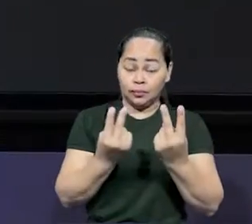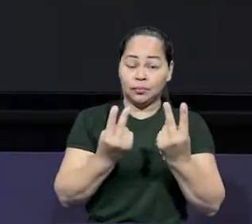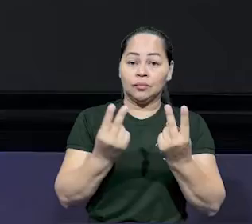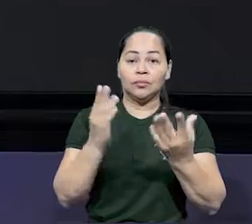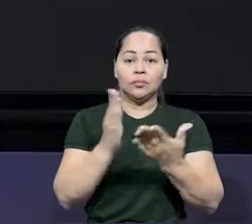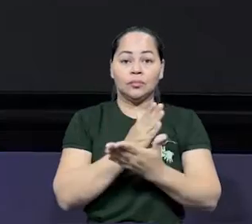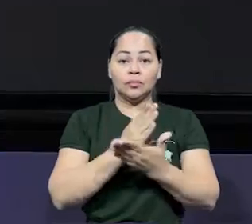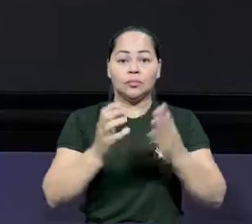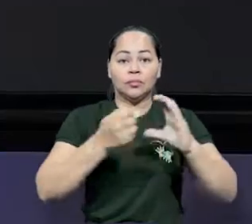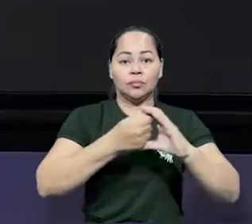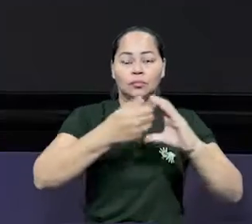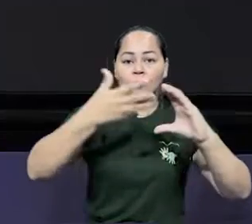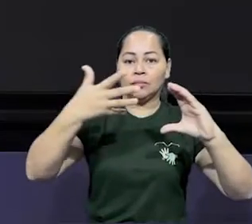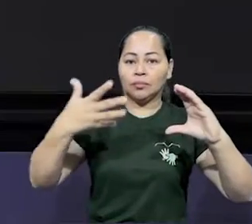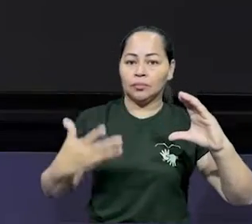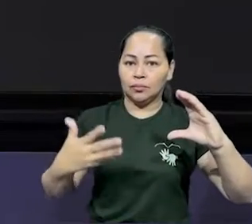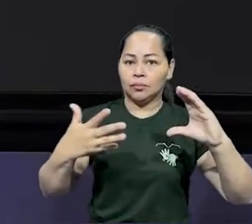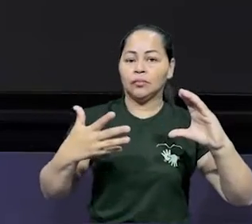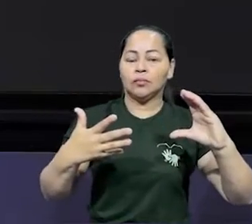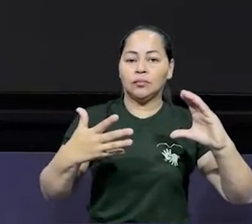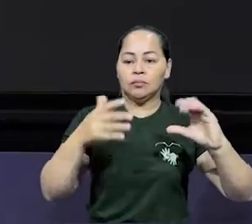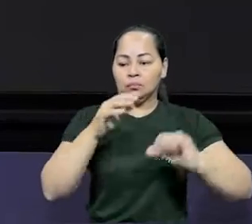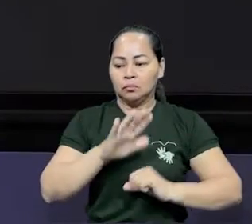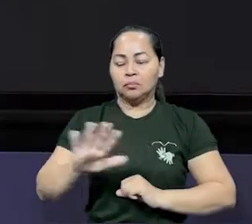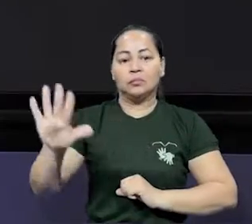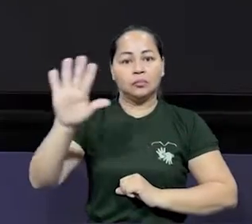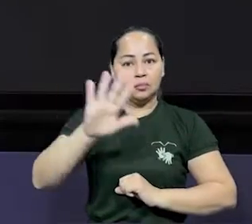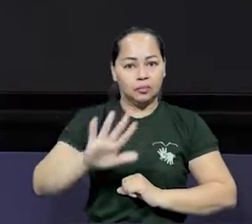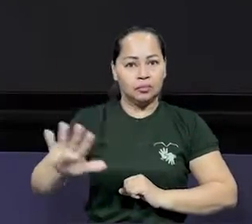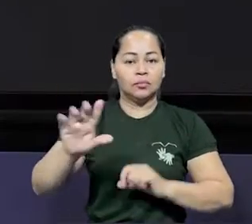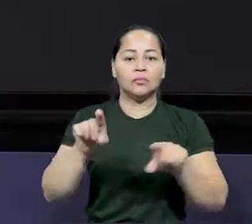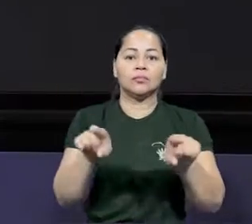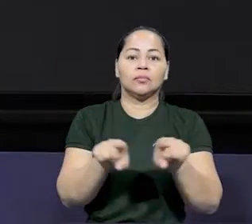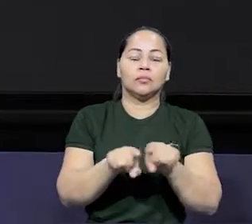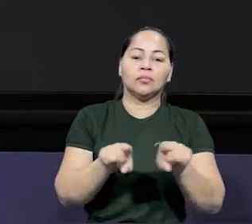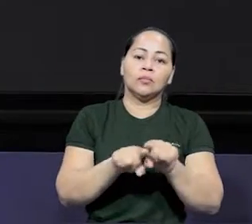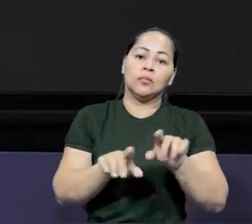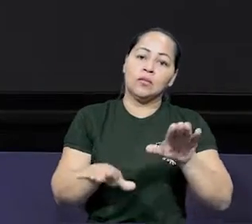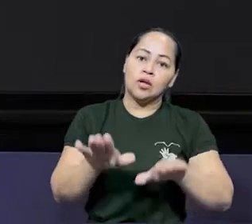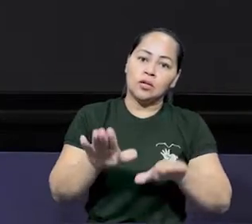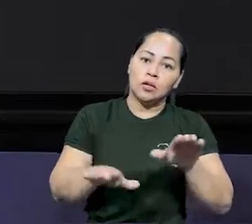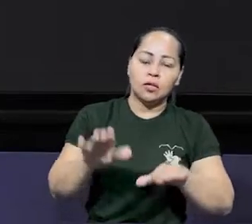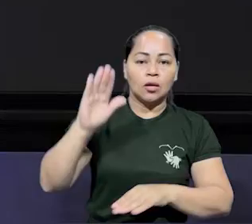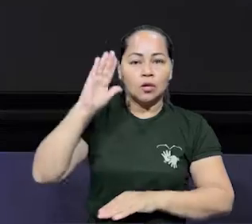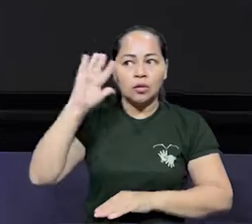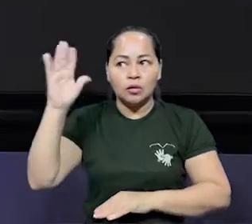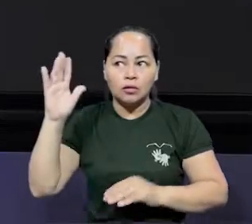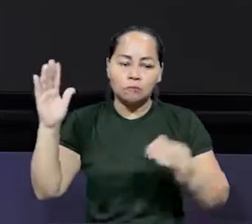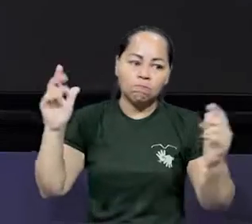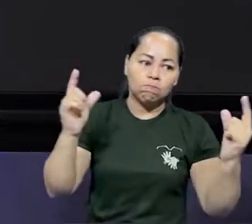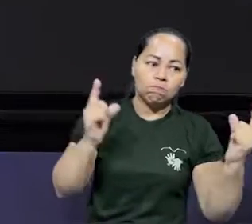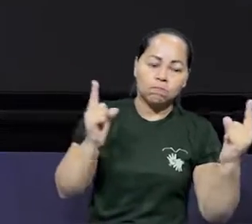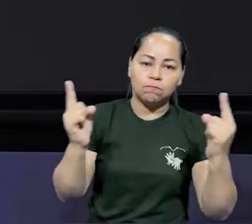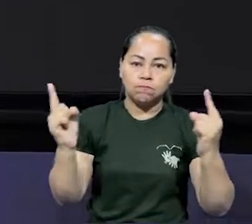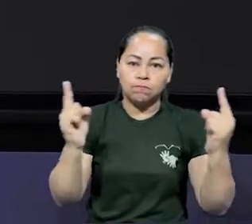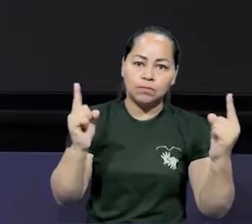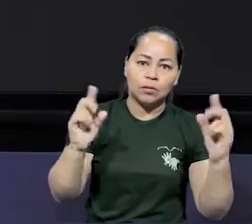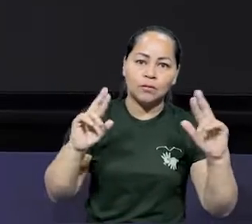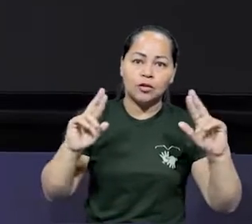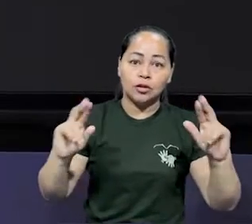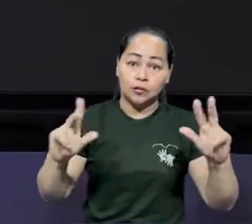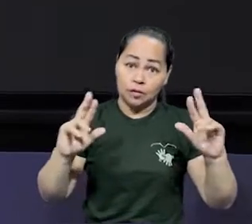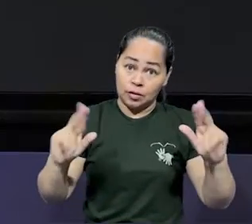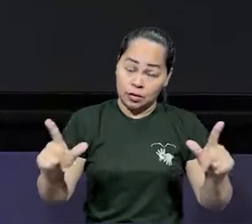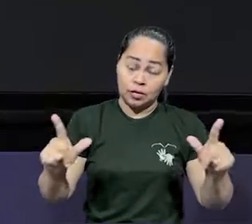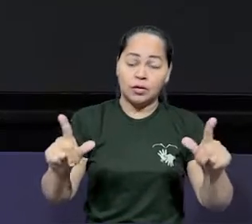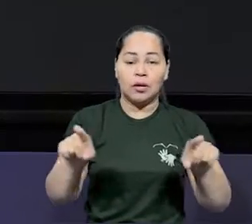algumas características que são universais. Embora as teorias diverjam bastante com relação à ênfase ou predomínio